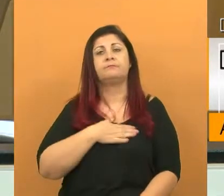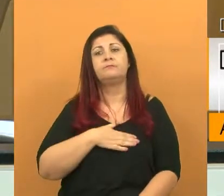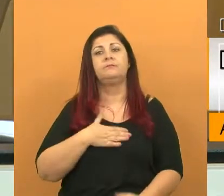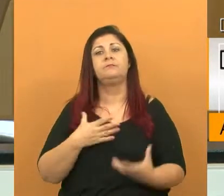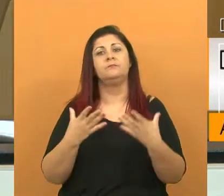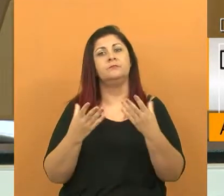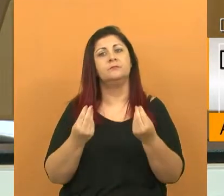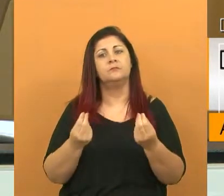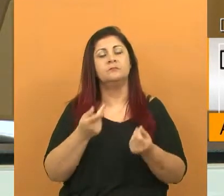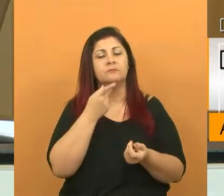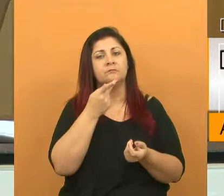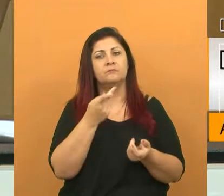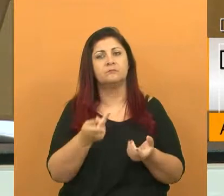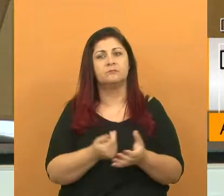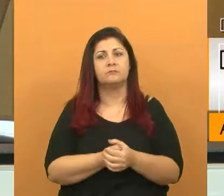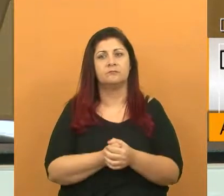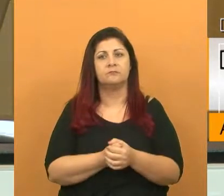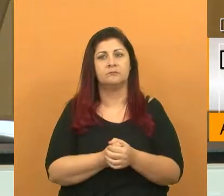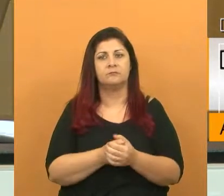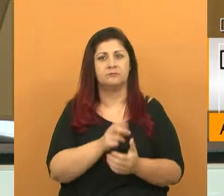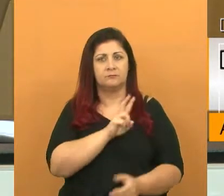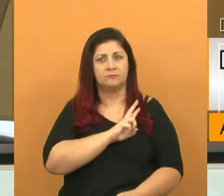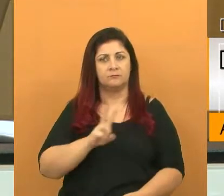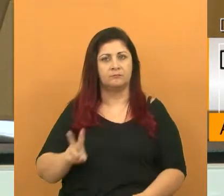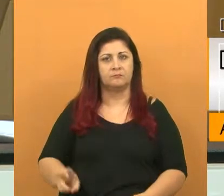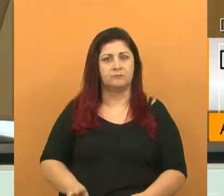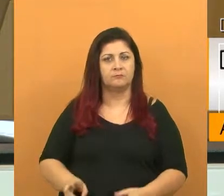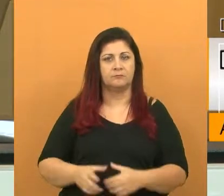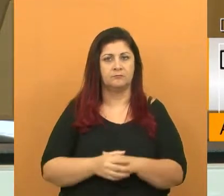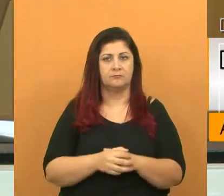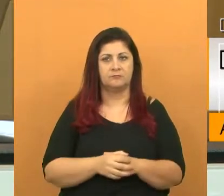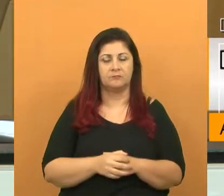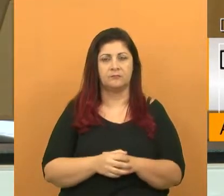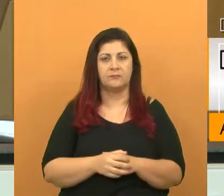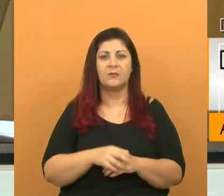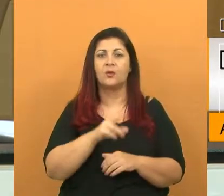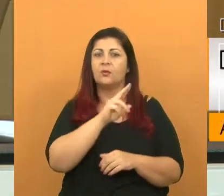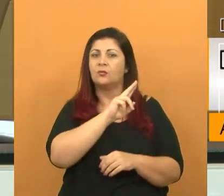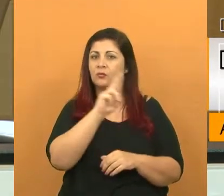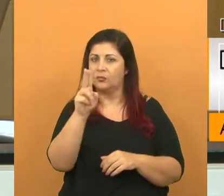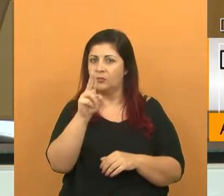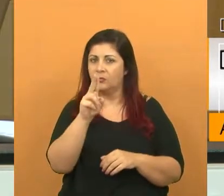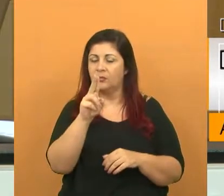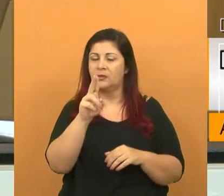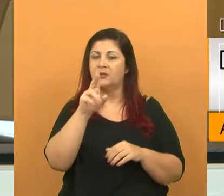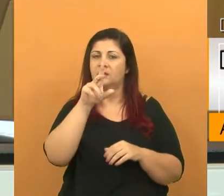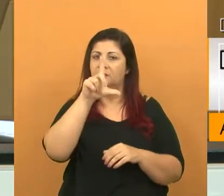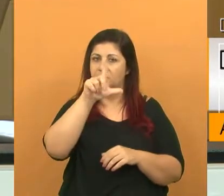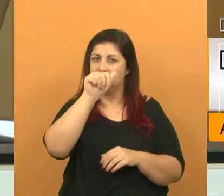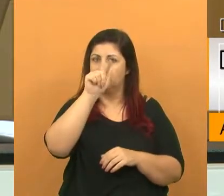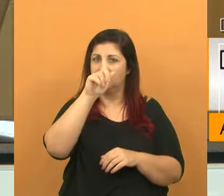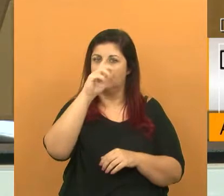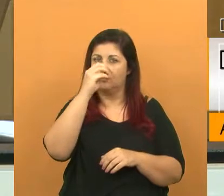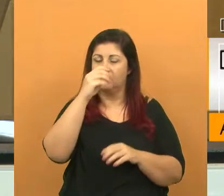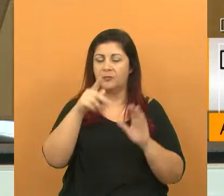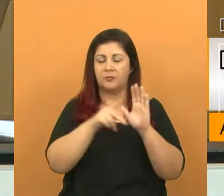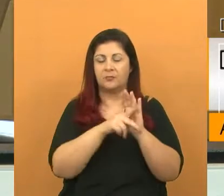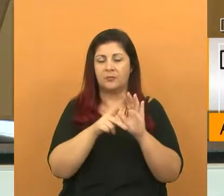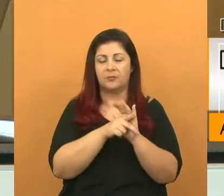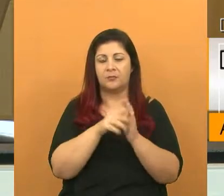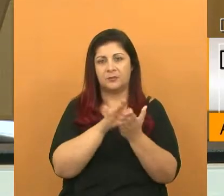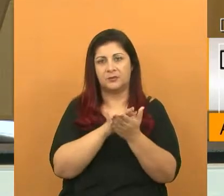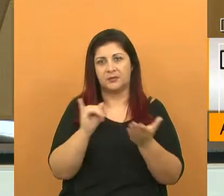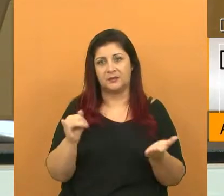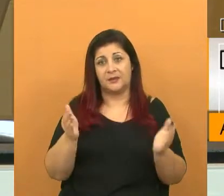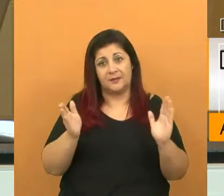muito de ter sugerido por doutor para o vereador a levou um toque lagoa de califórnia lagoa da estância de porto velho mas nesse